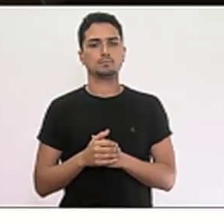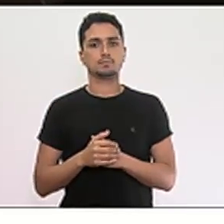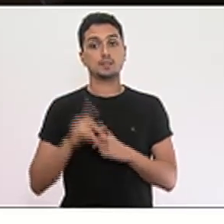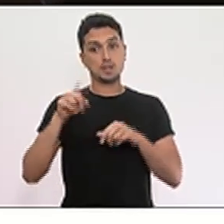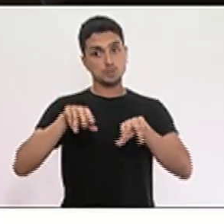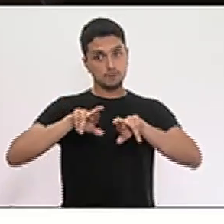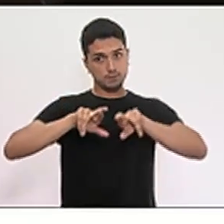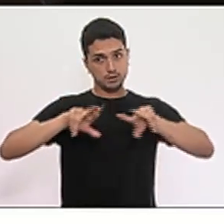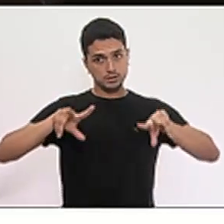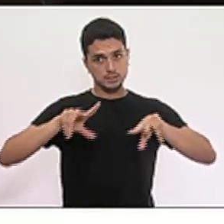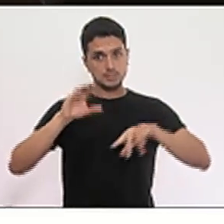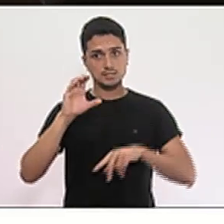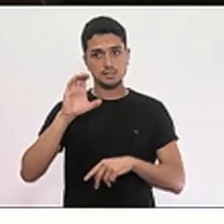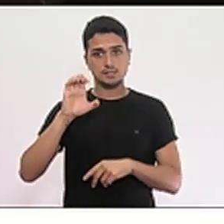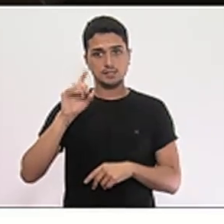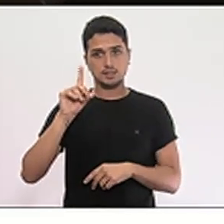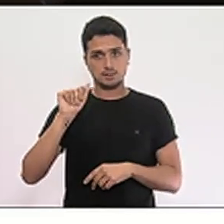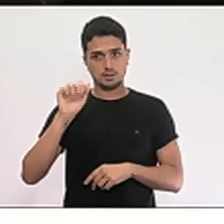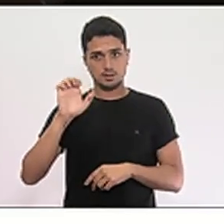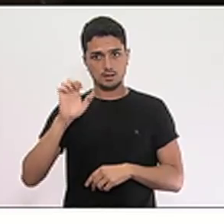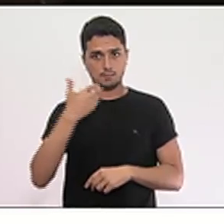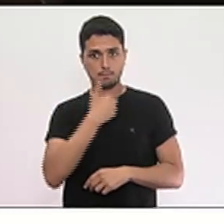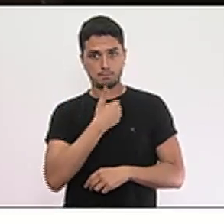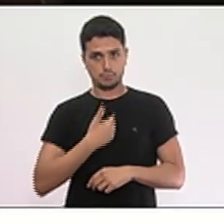a SEDAI pública e a SEDAI privada.